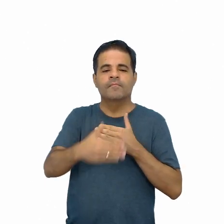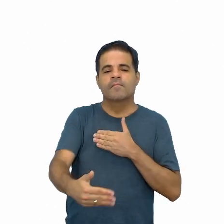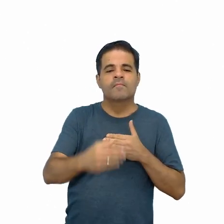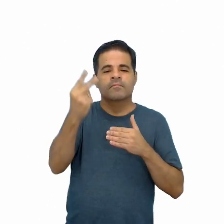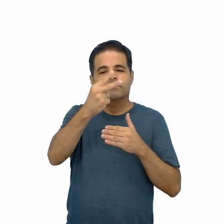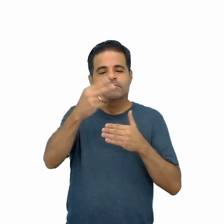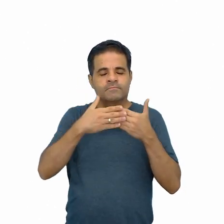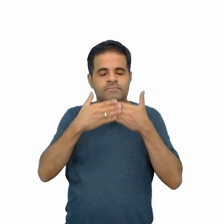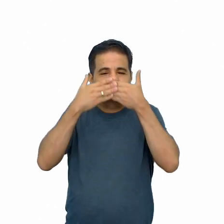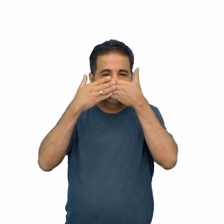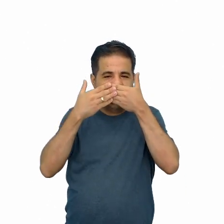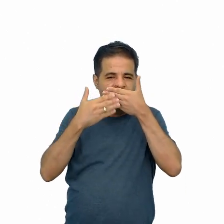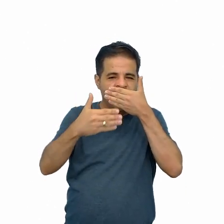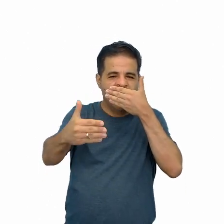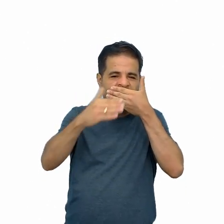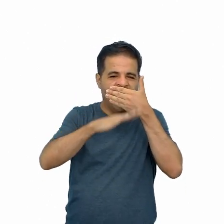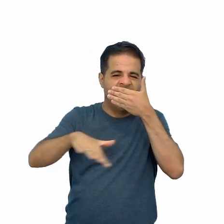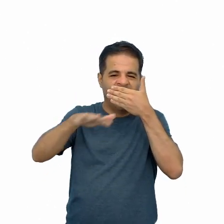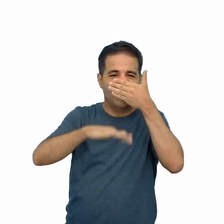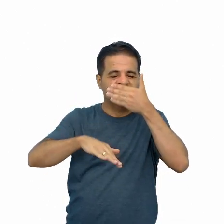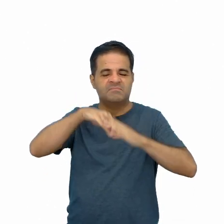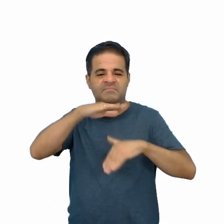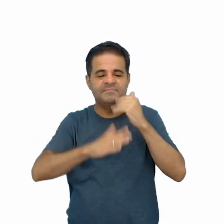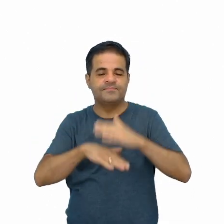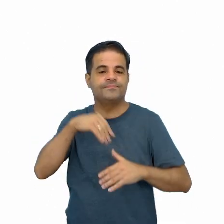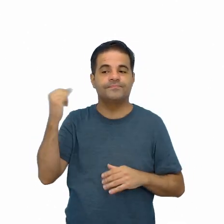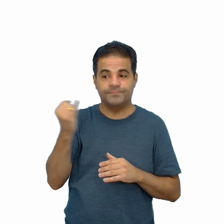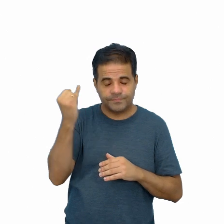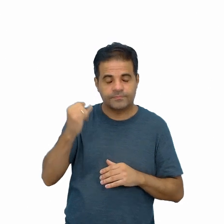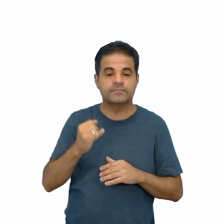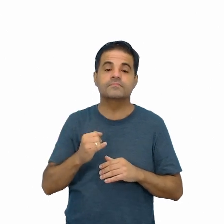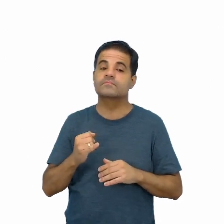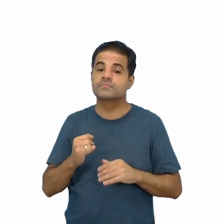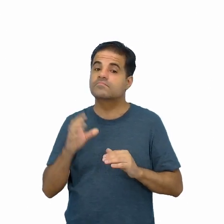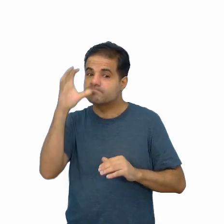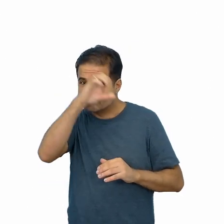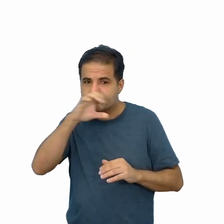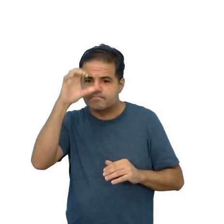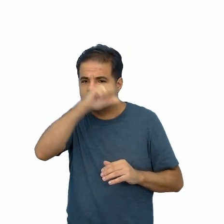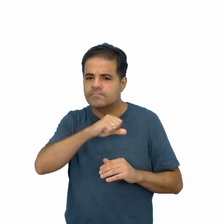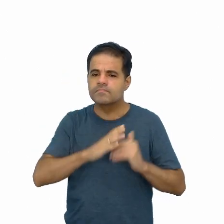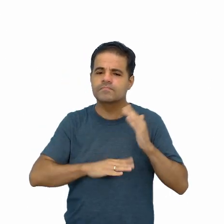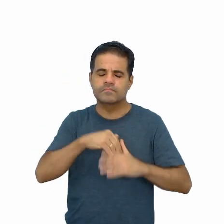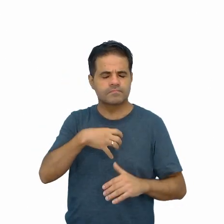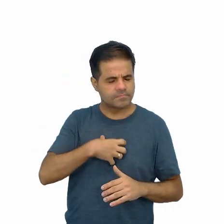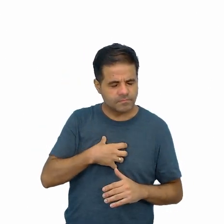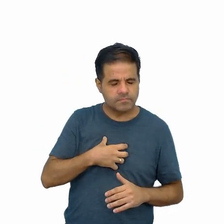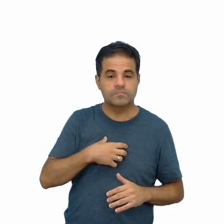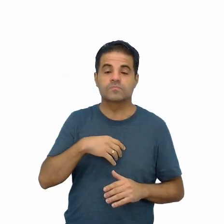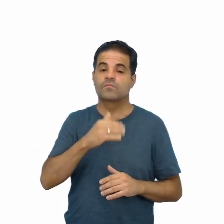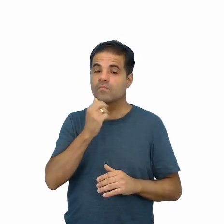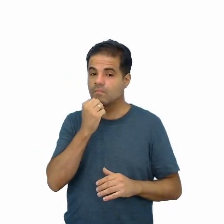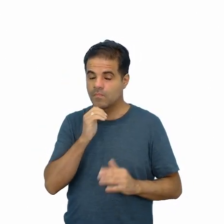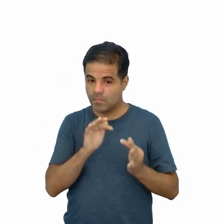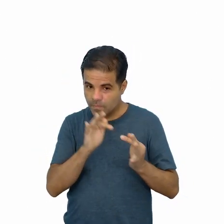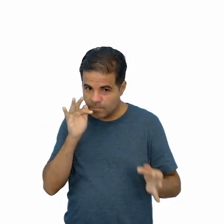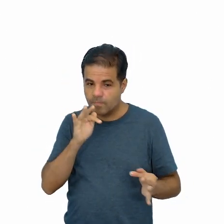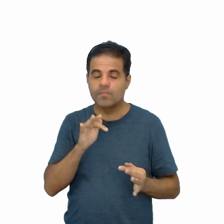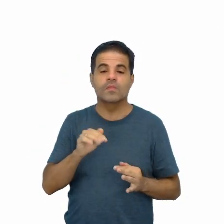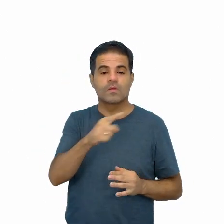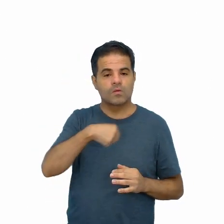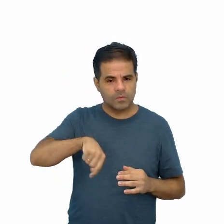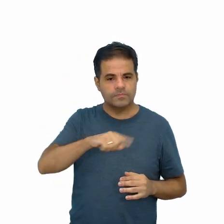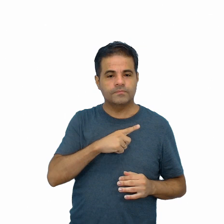segundo momento, as habilidades essenciais e as aprendizagens em espiral em Física, parte 2. Então,